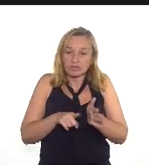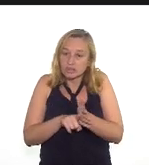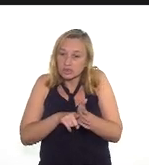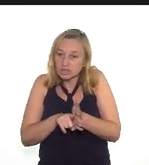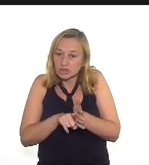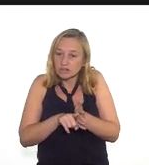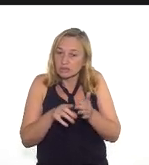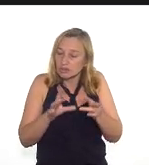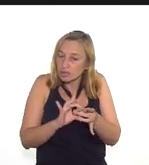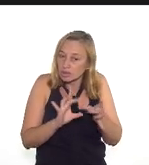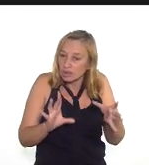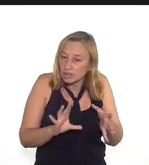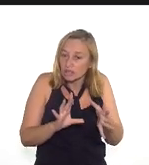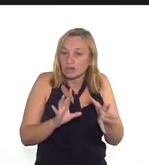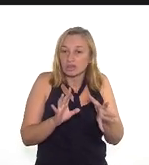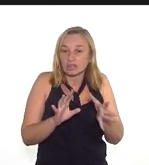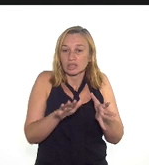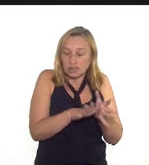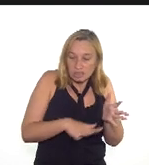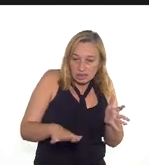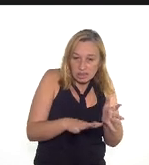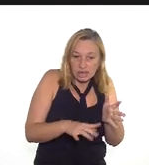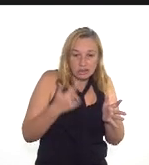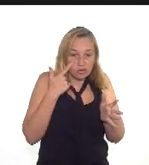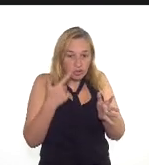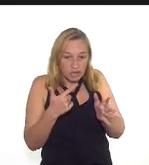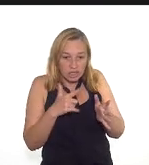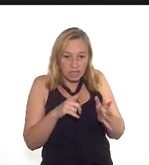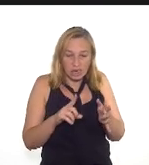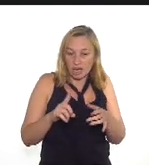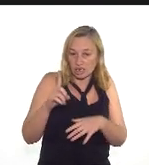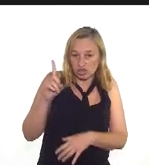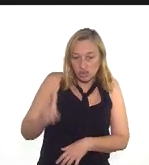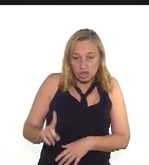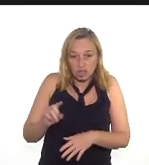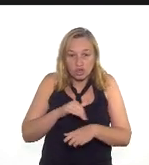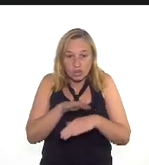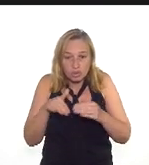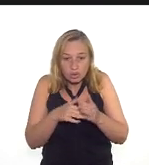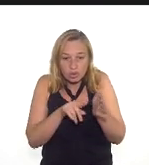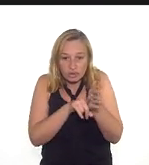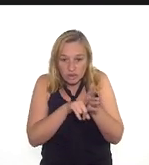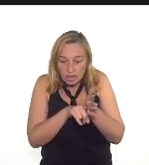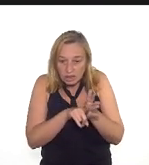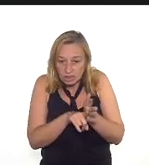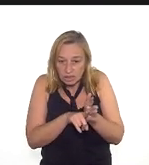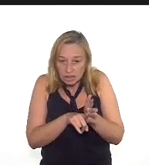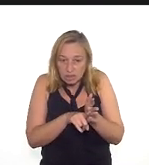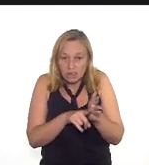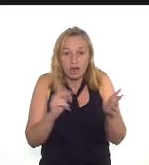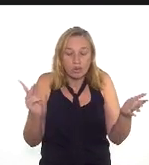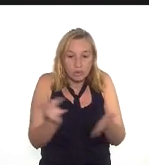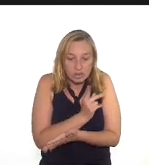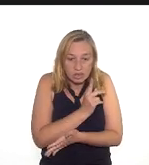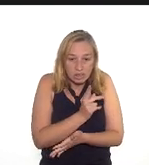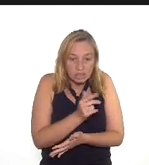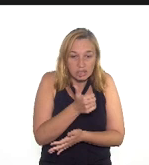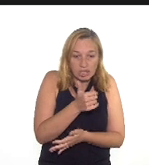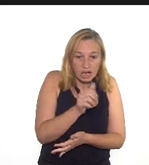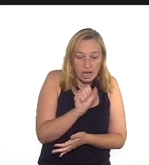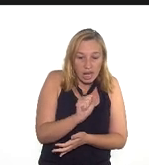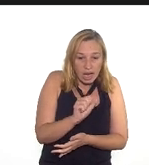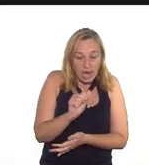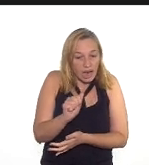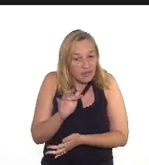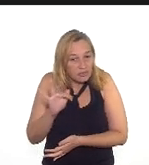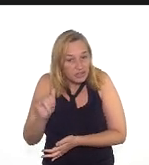foram abertas, então, nesses campos que os senhores estão vendo à direita, todas as fiscalizações estão abertas, estão correndo pela AF15.